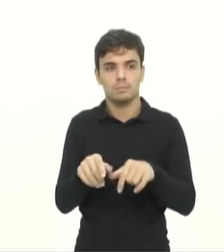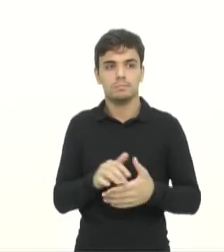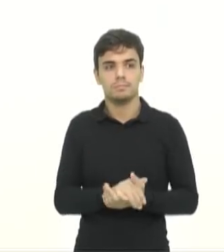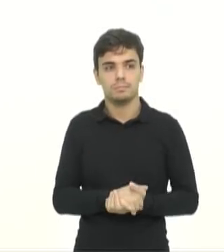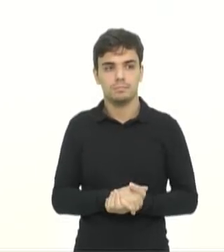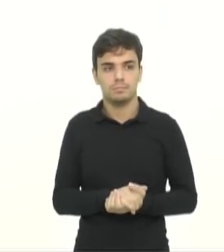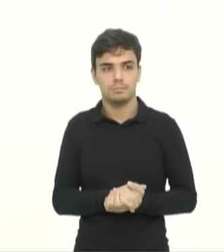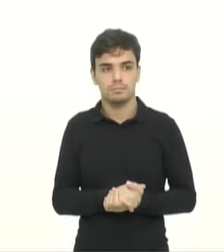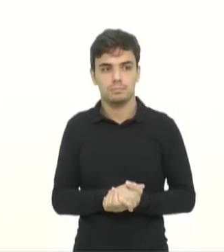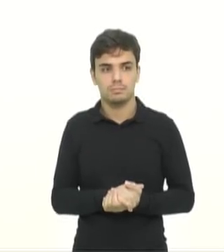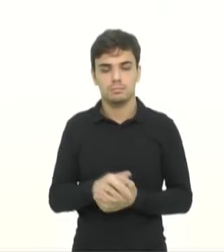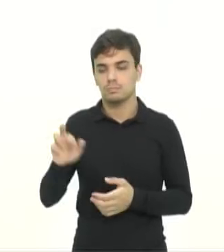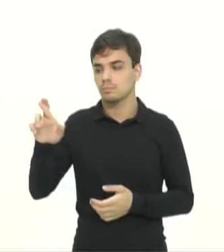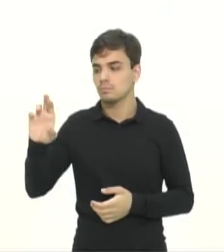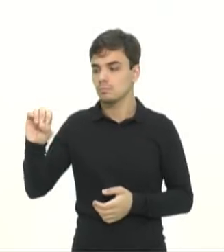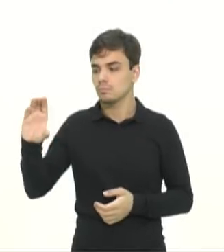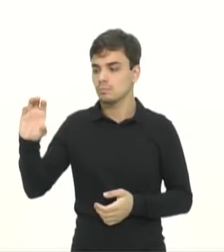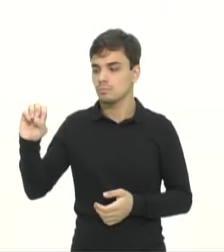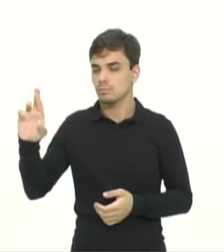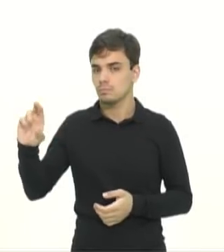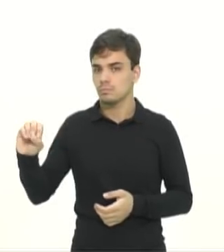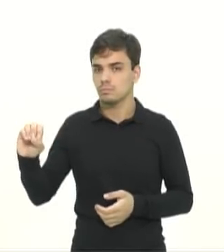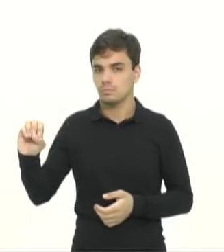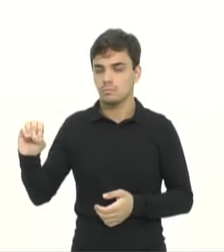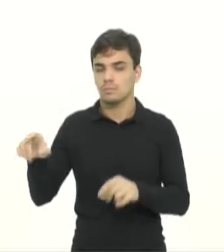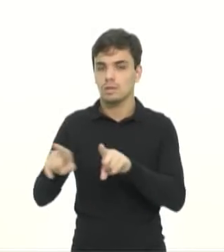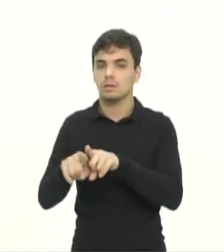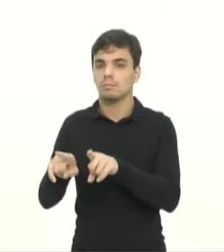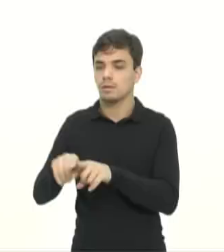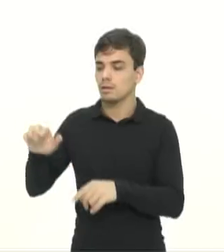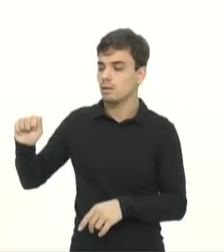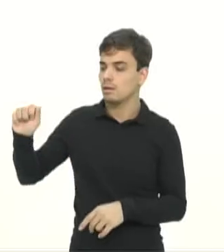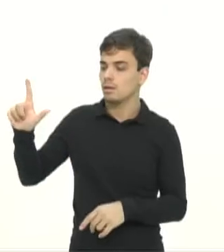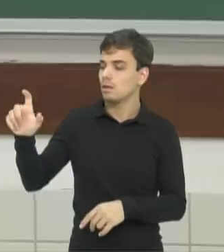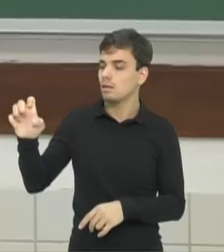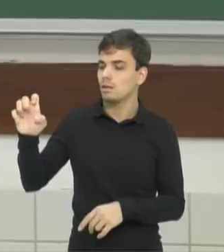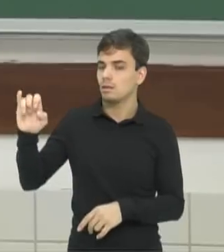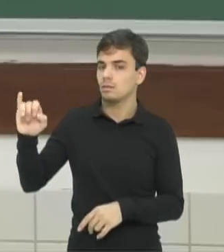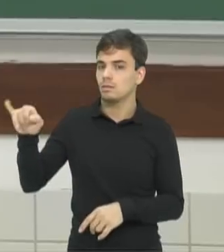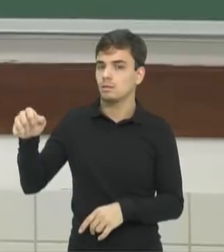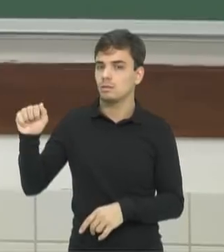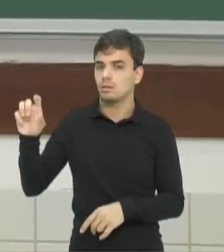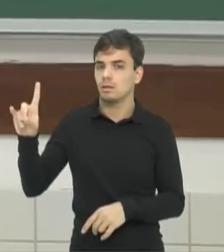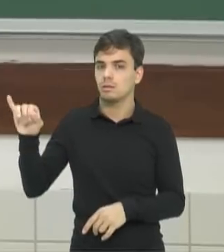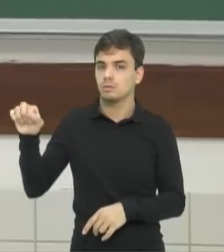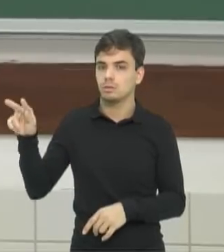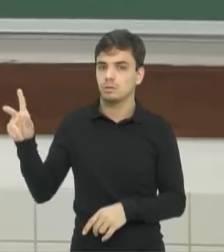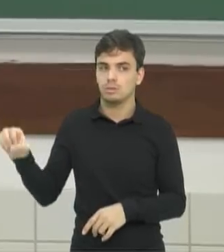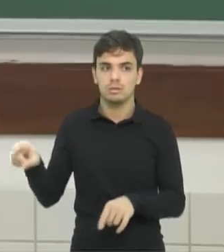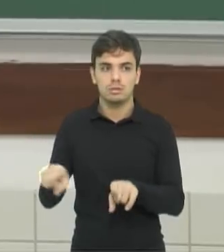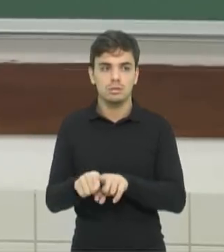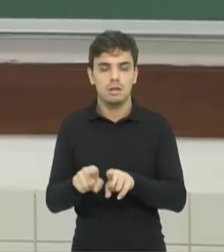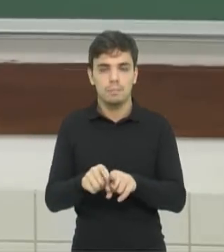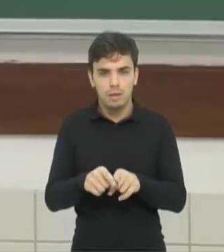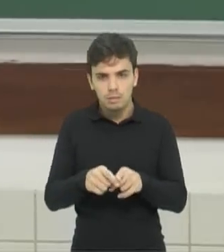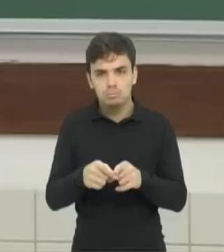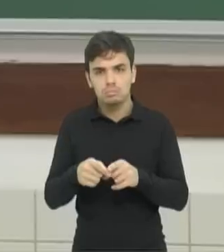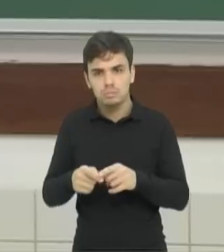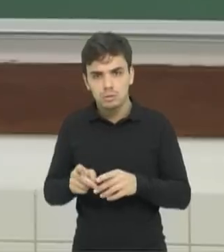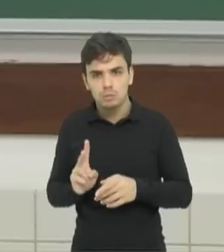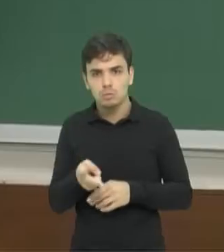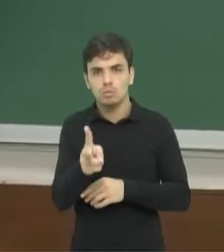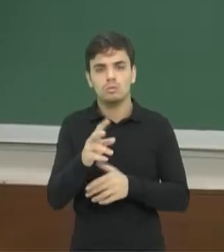na Idade Moderna, o Rococó, Aleijadinho. E a gente tem na sequência, lógico, a gente tem já a